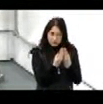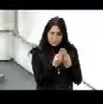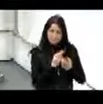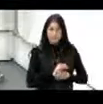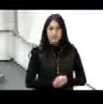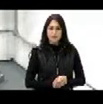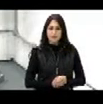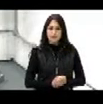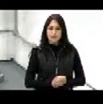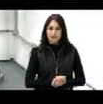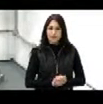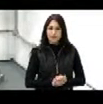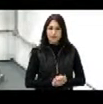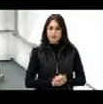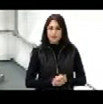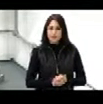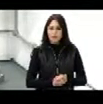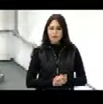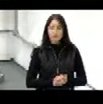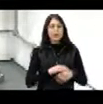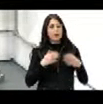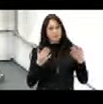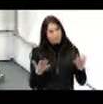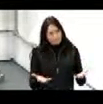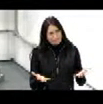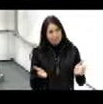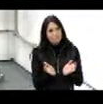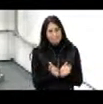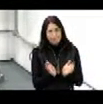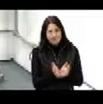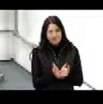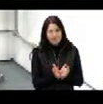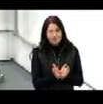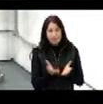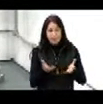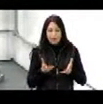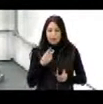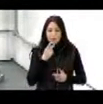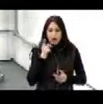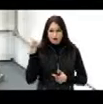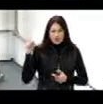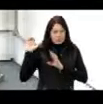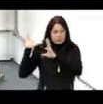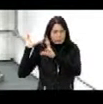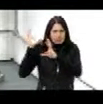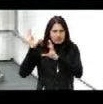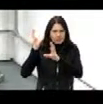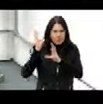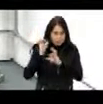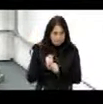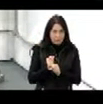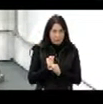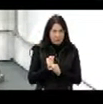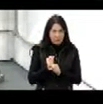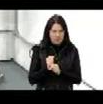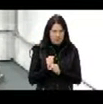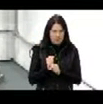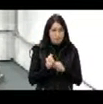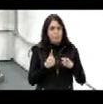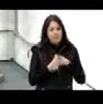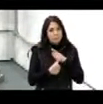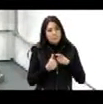também seus representantes. Então, colegas vereadores, eu trago um pouco desta trajetória,